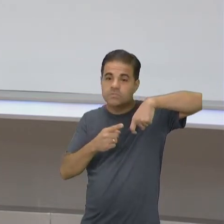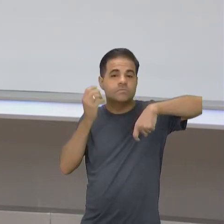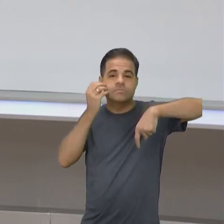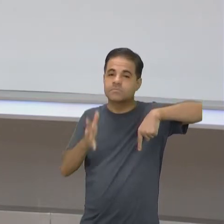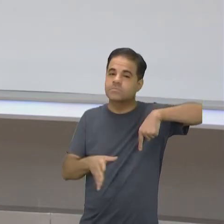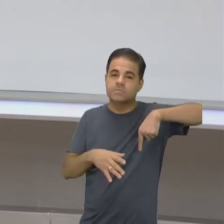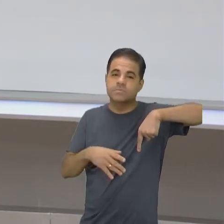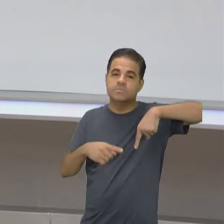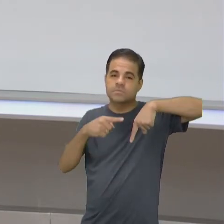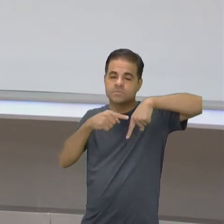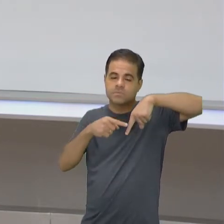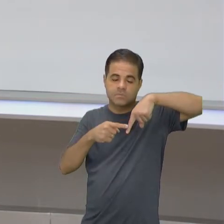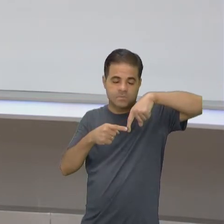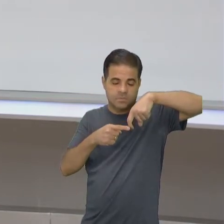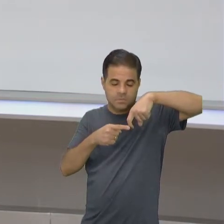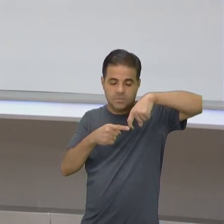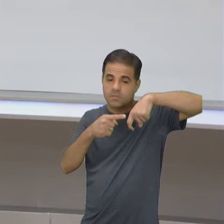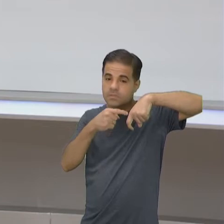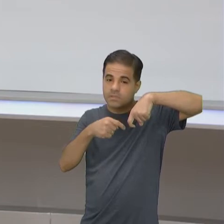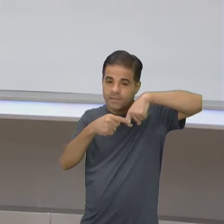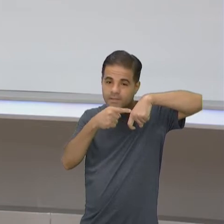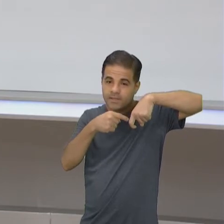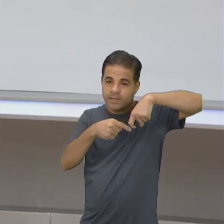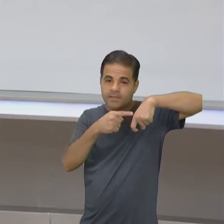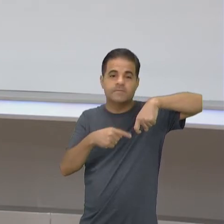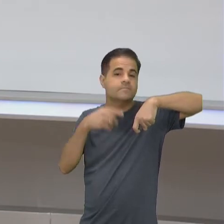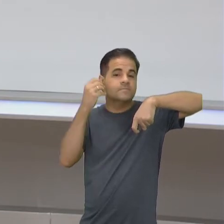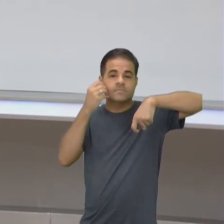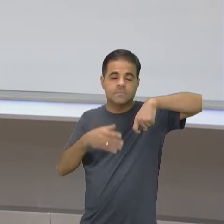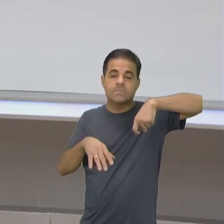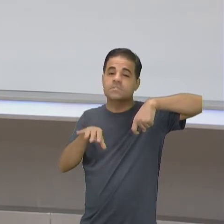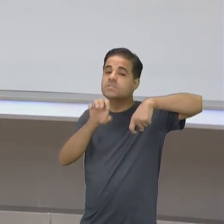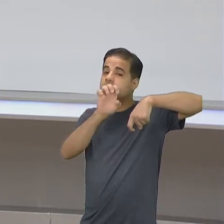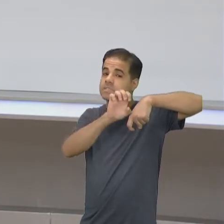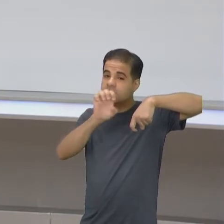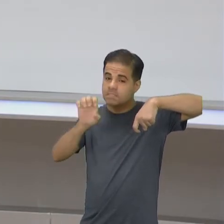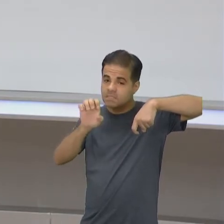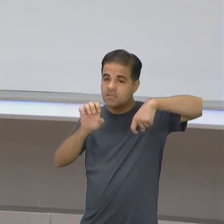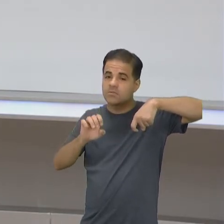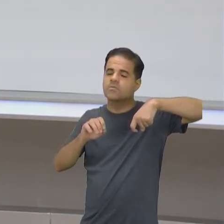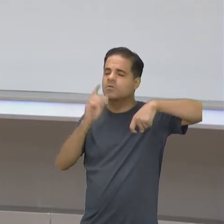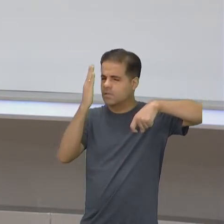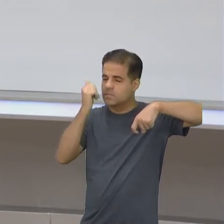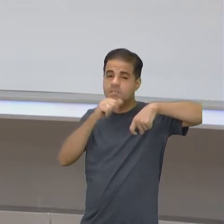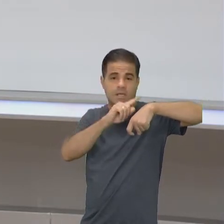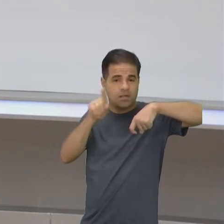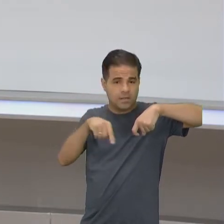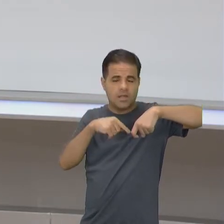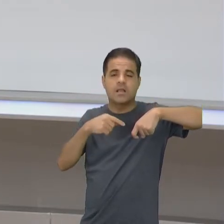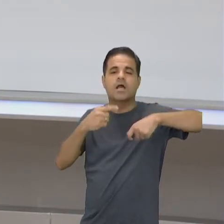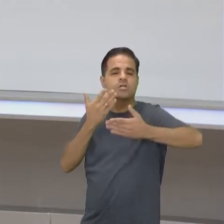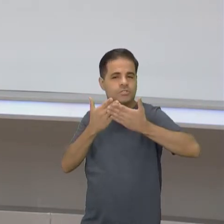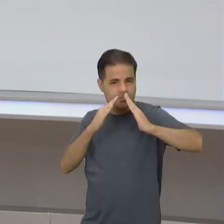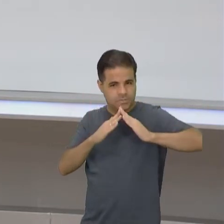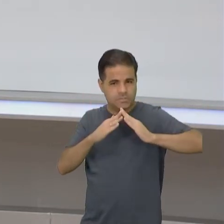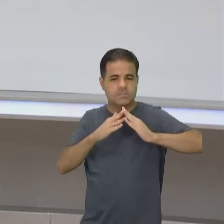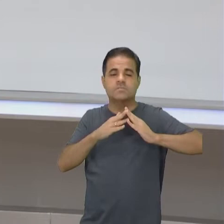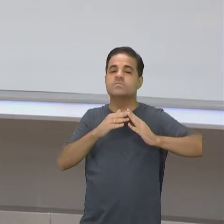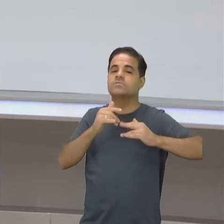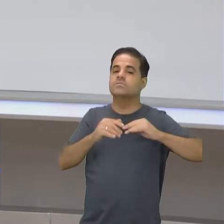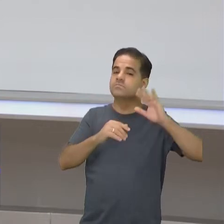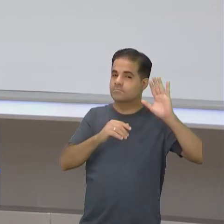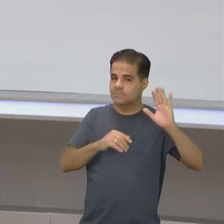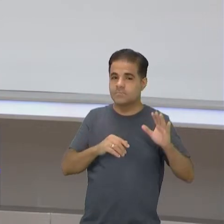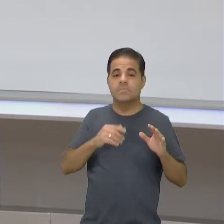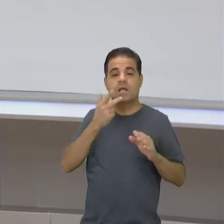knee, né? Left, esquerdo. É verdade, mas left eu acho que vocês saberiam. Na escolinha a gente brinca, né? Right,